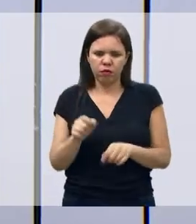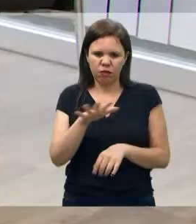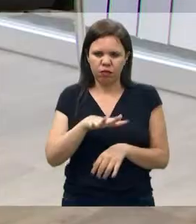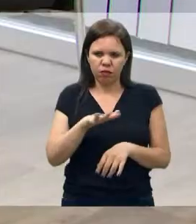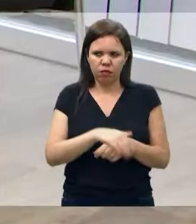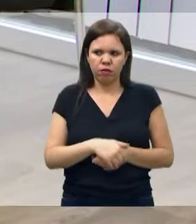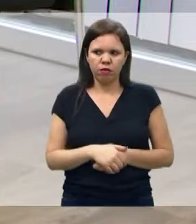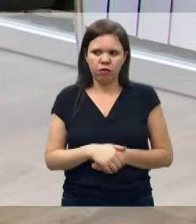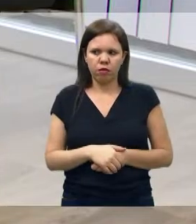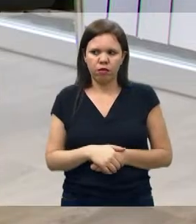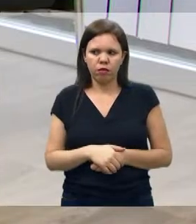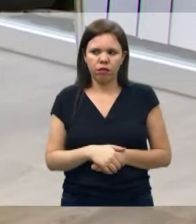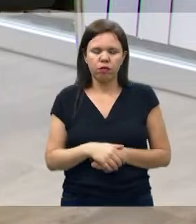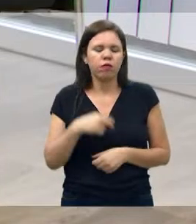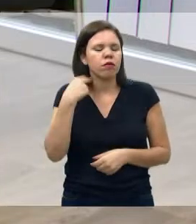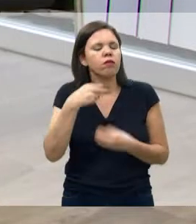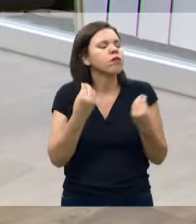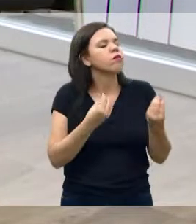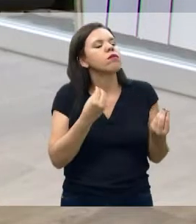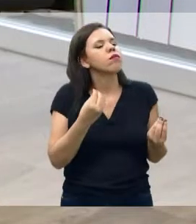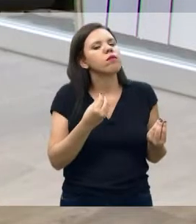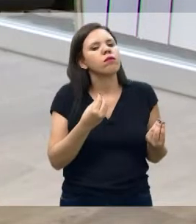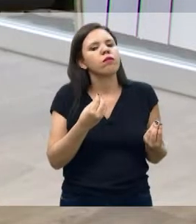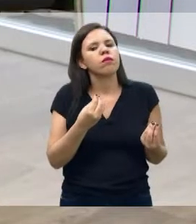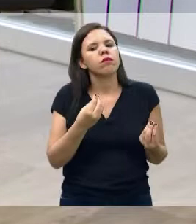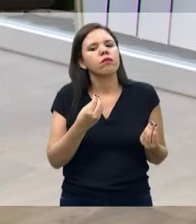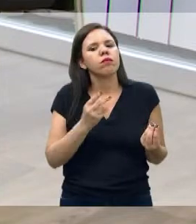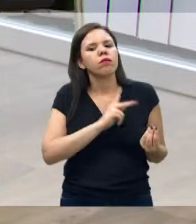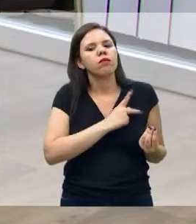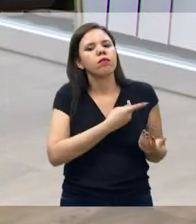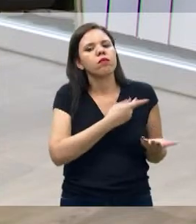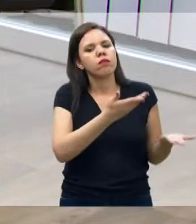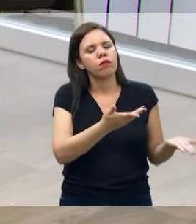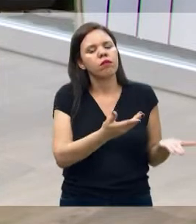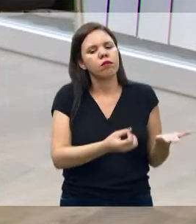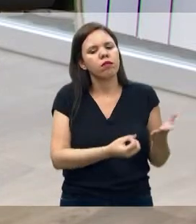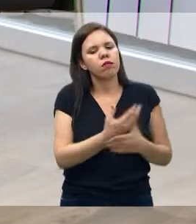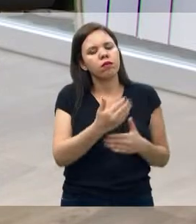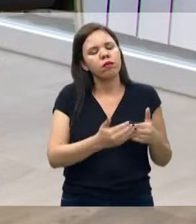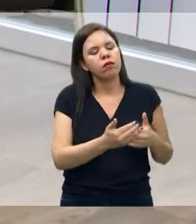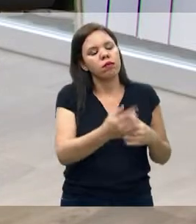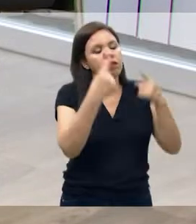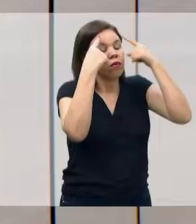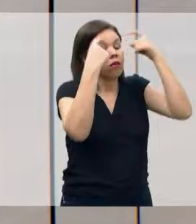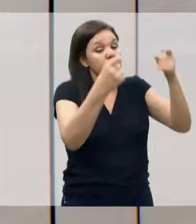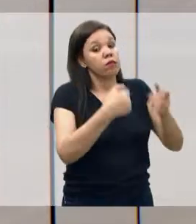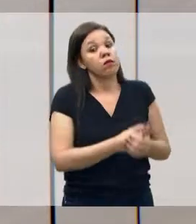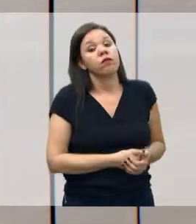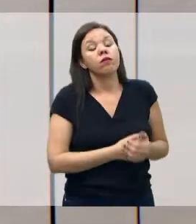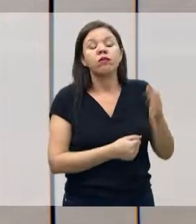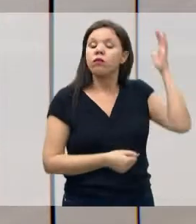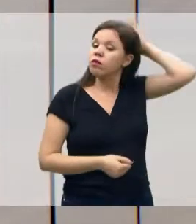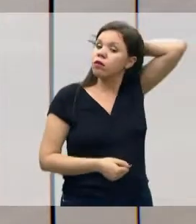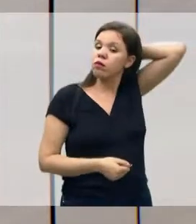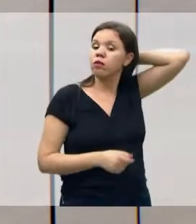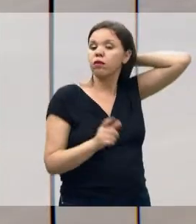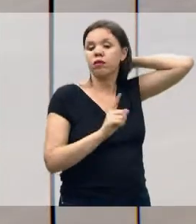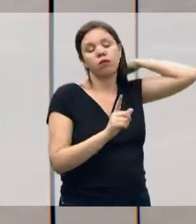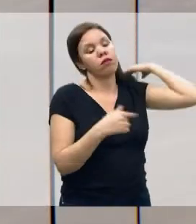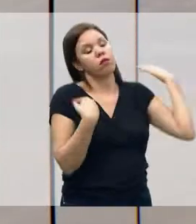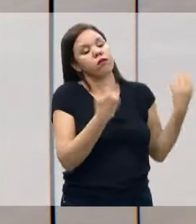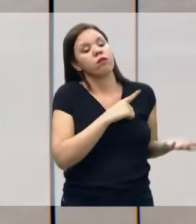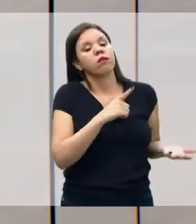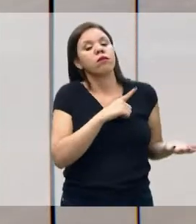geral. Vereador Paulo, como que a gente consegue, então, partindo do ponto dessa questão da violência, né? Claro que